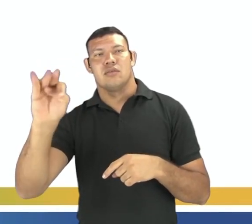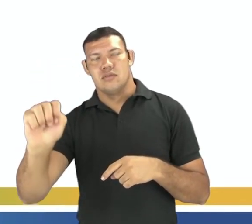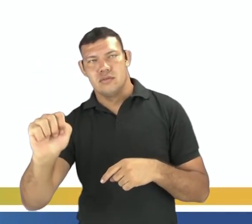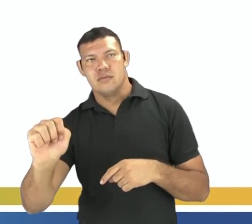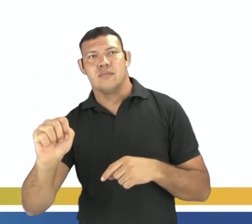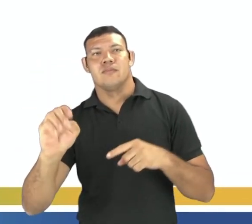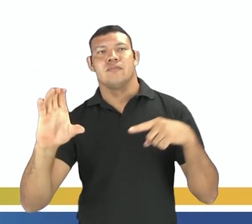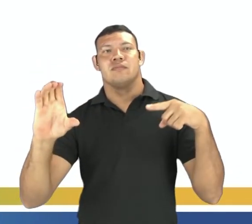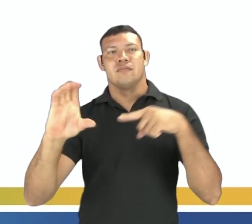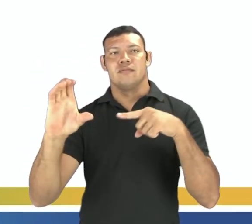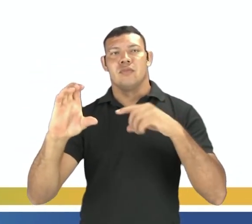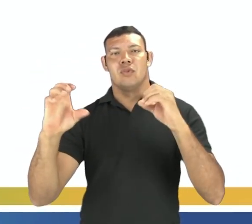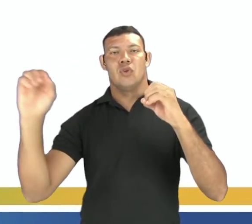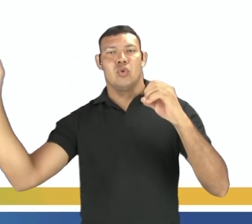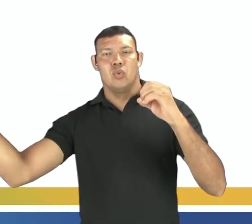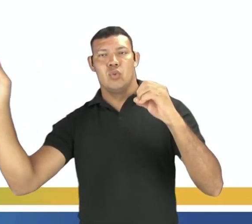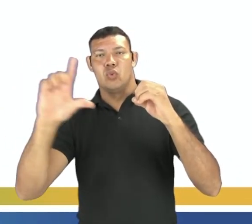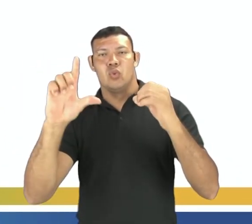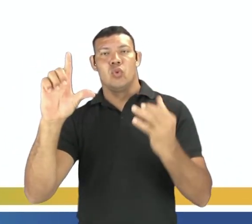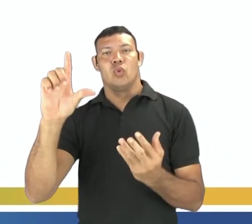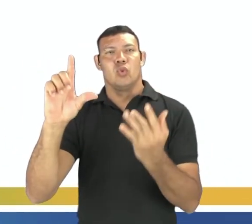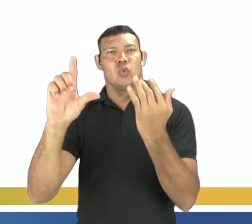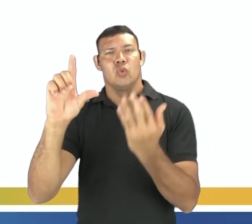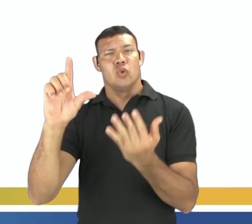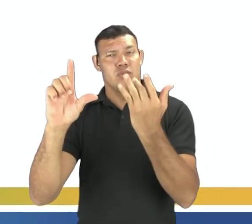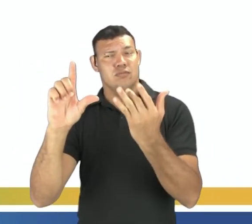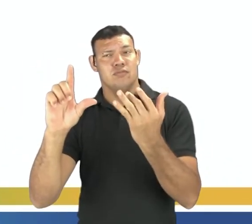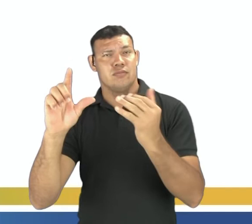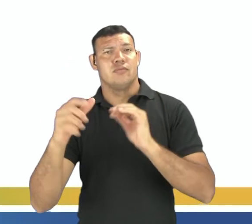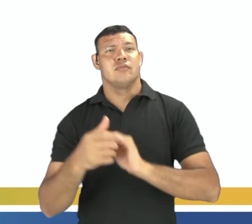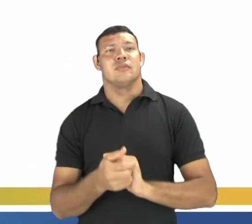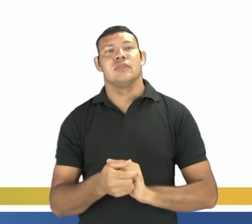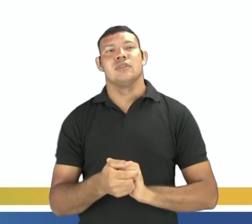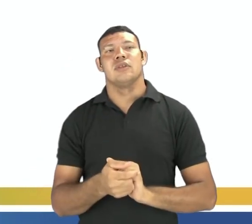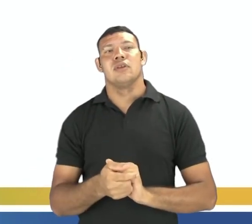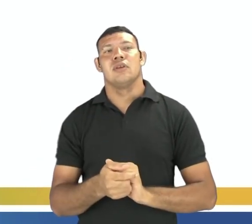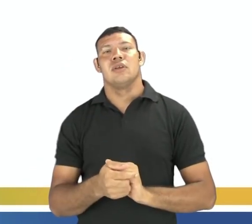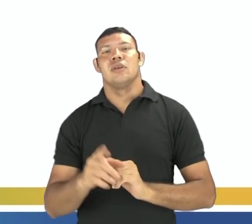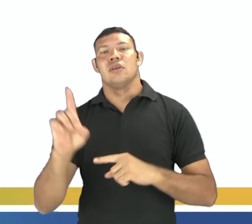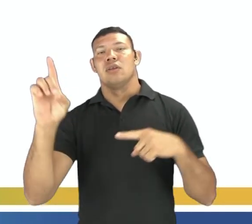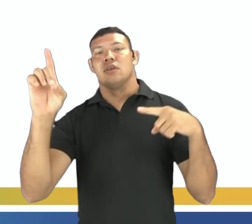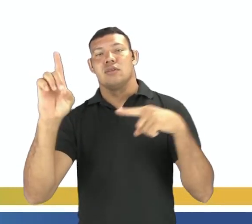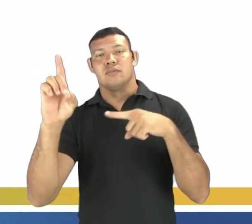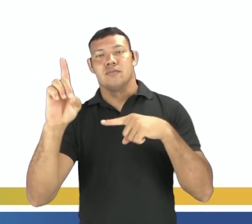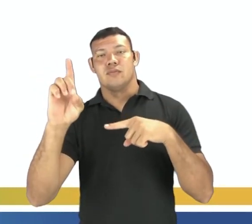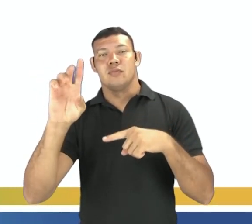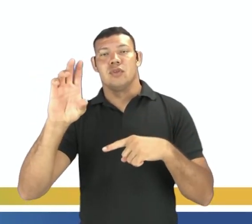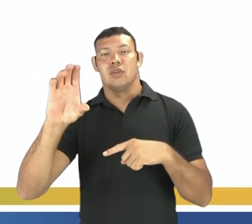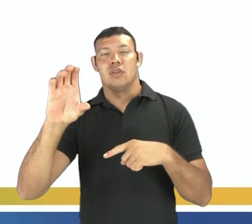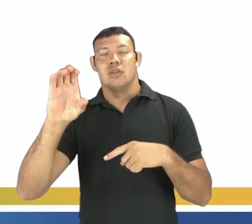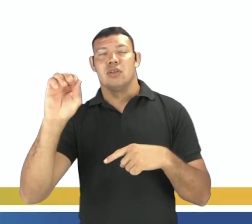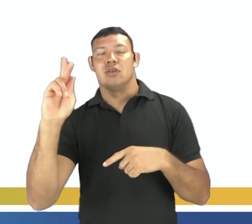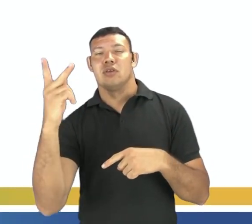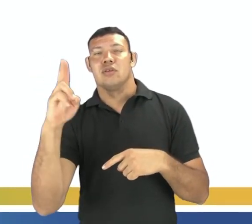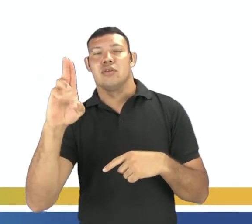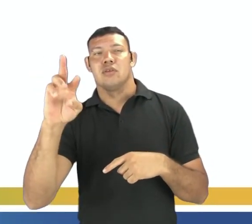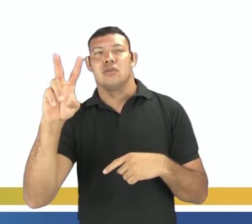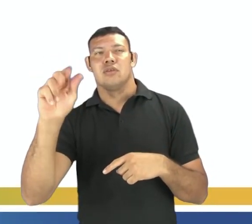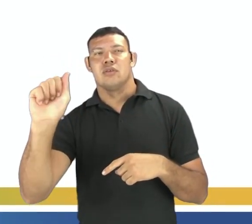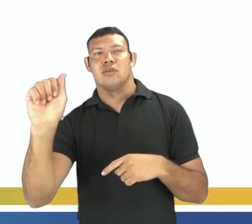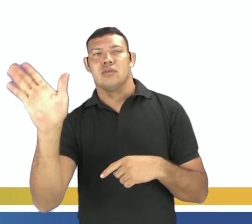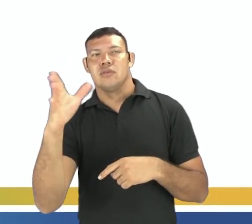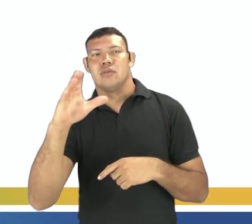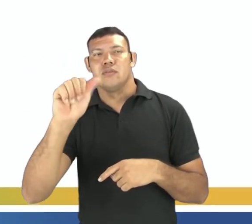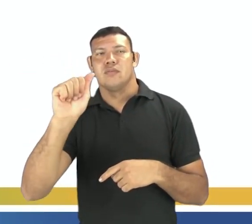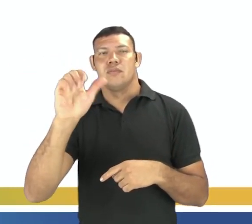estufa. Letra D, chuva ácida. Ou letra E, eutrofização. Pelo que